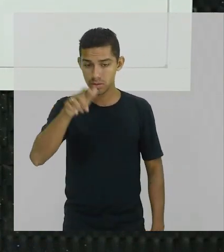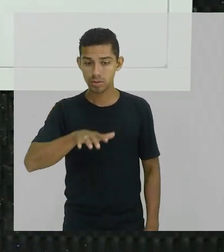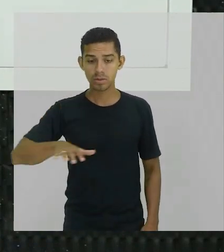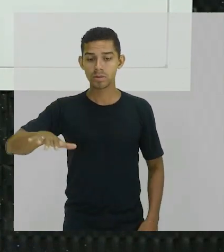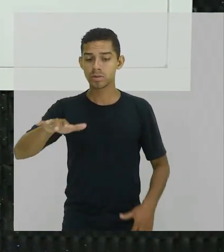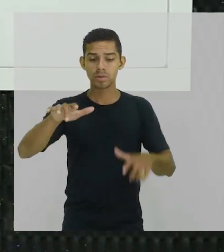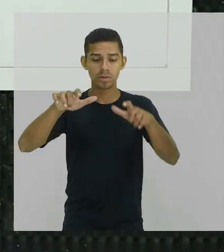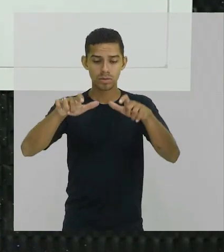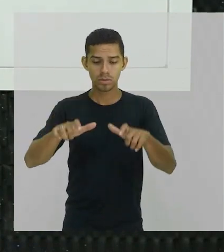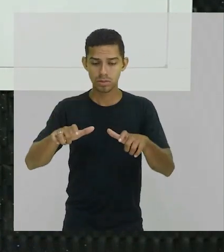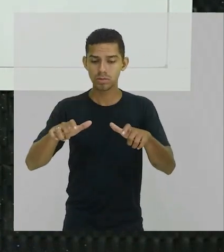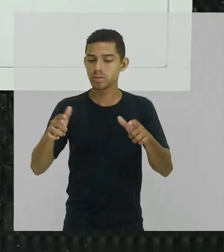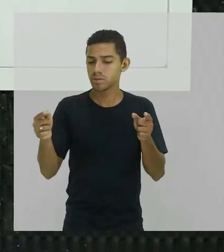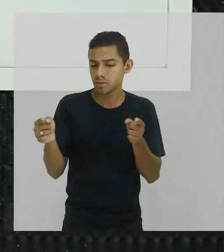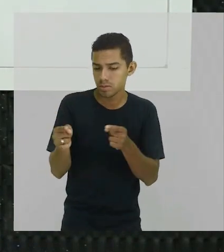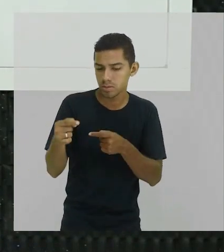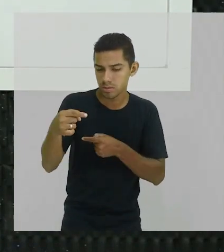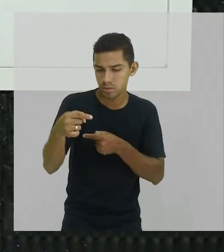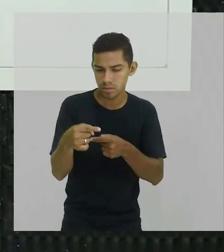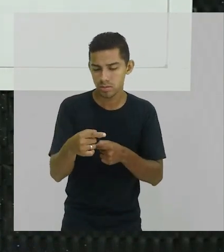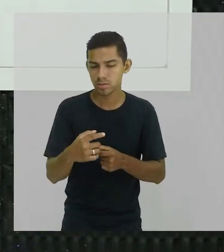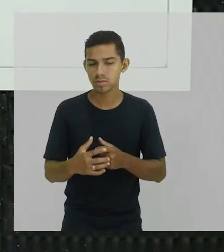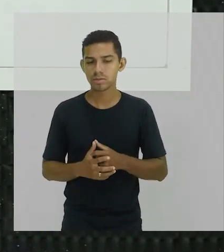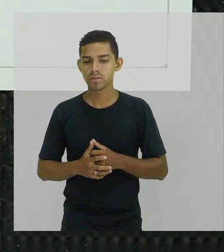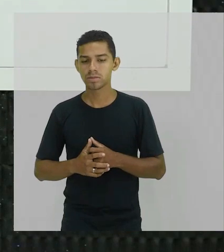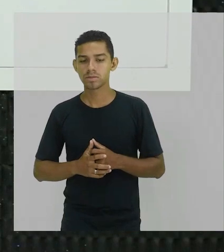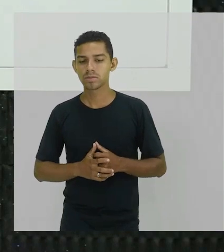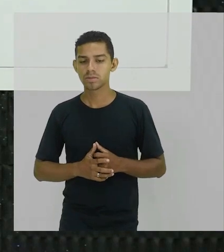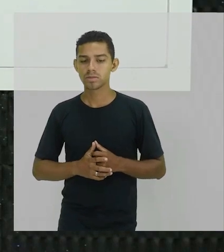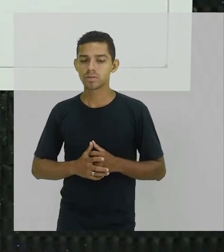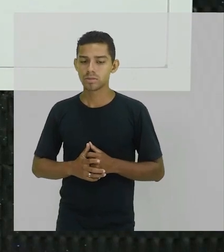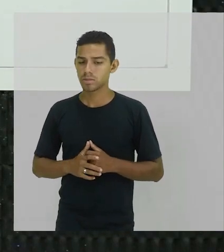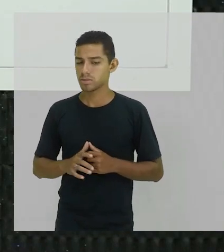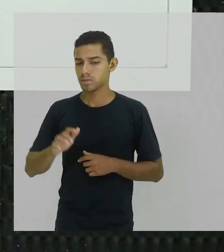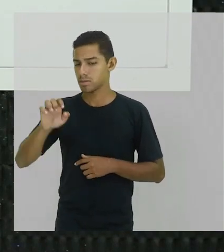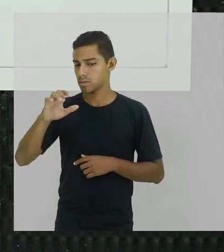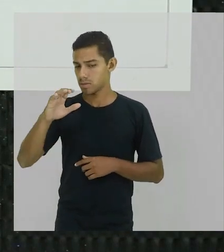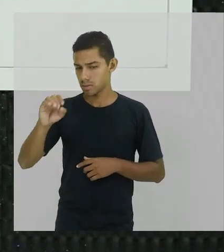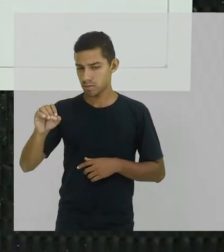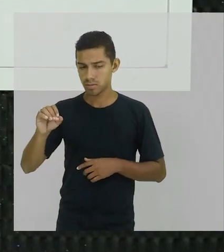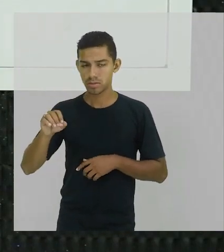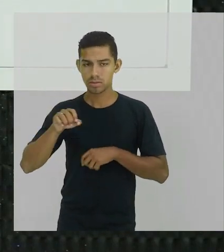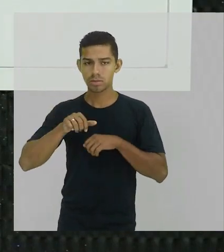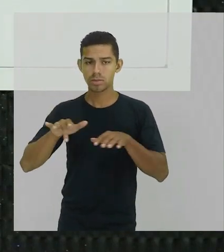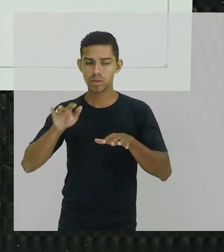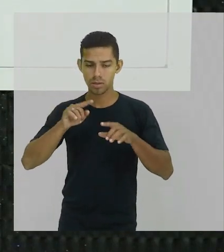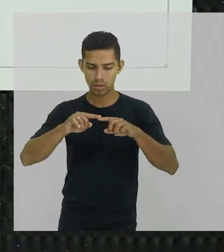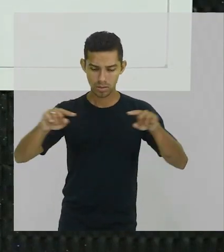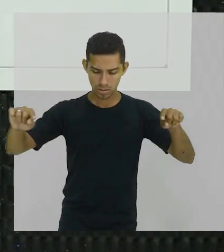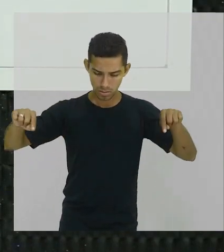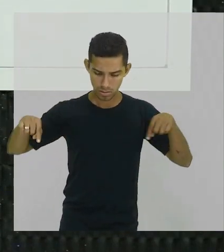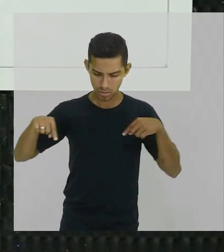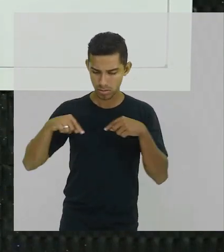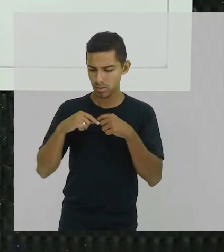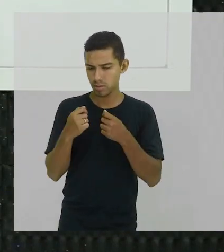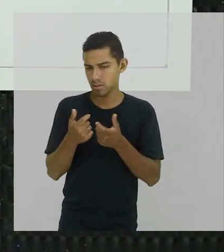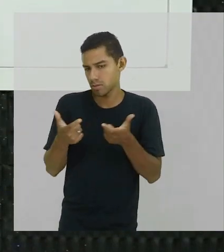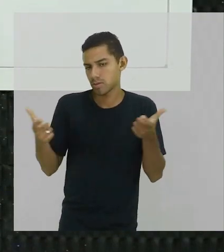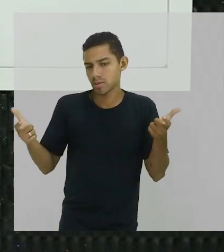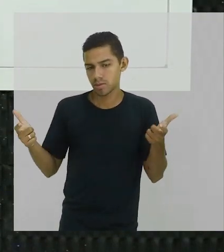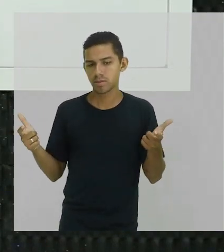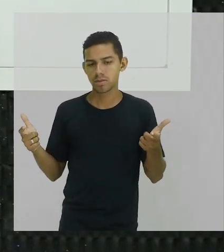espaços, né, pequenos, tá certo? E o eco não é para espaços maiores. Por exemplo, uma sala de aula, um auditório,